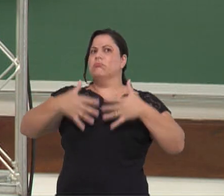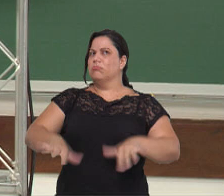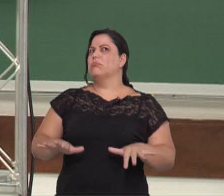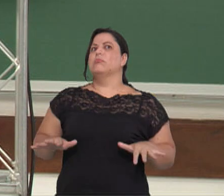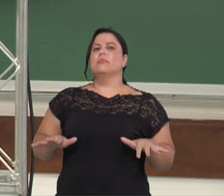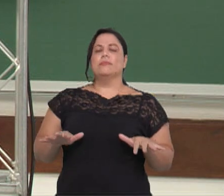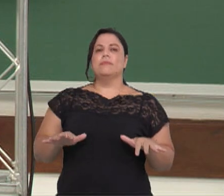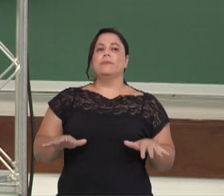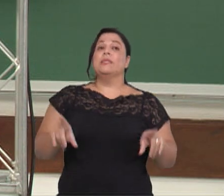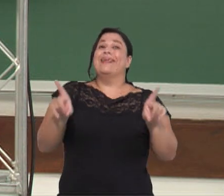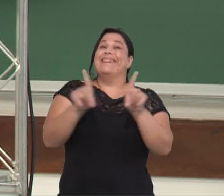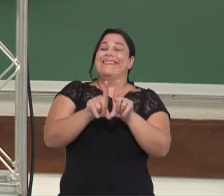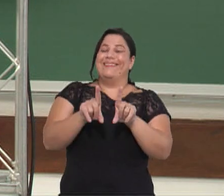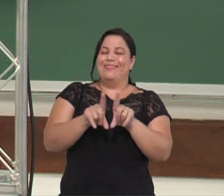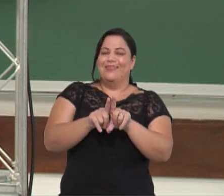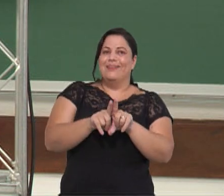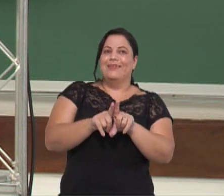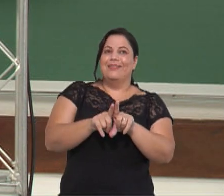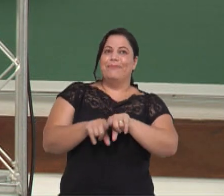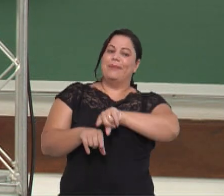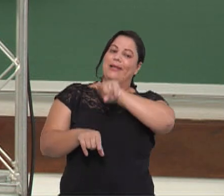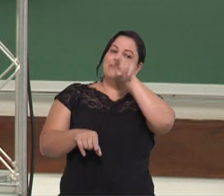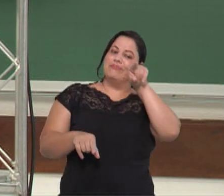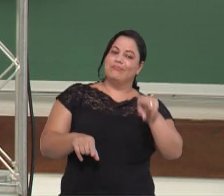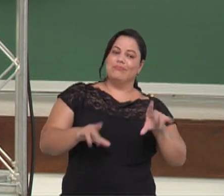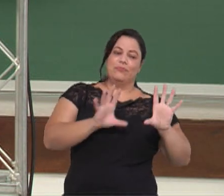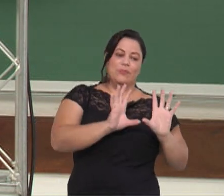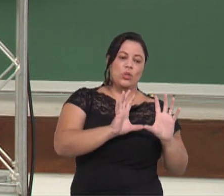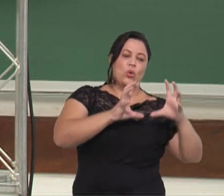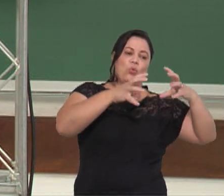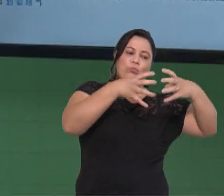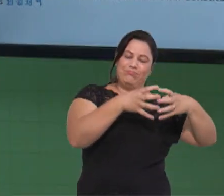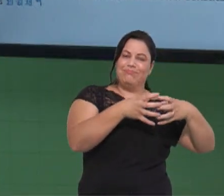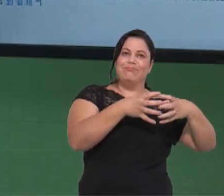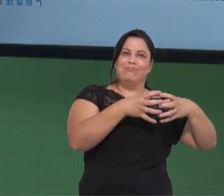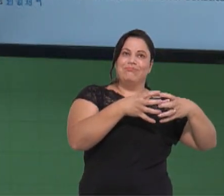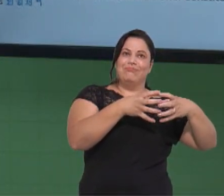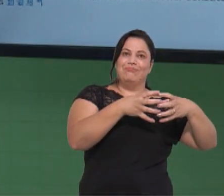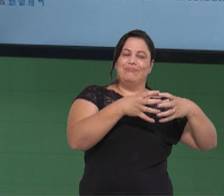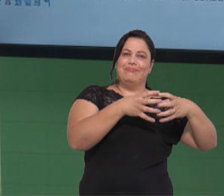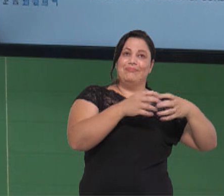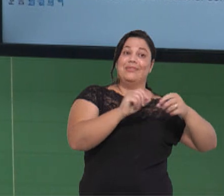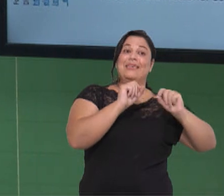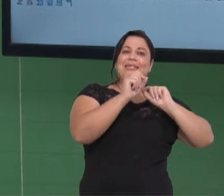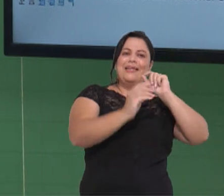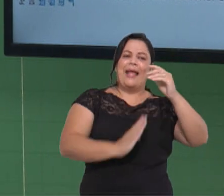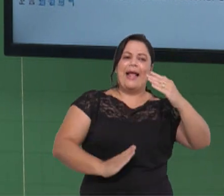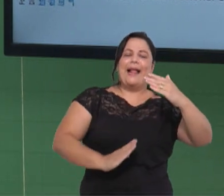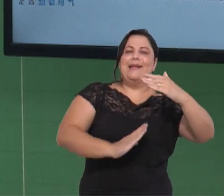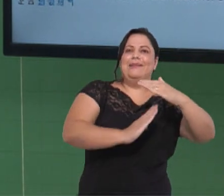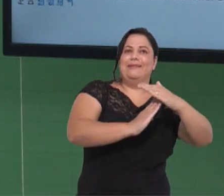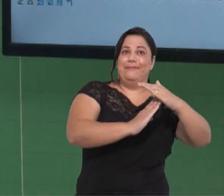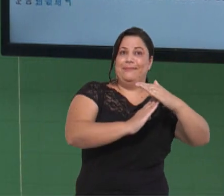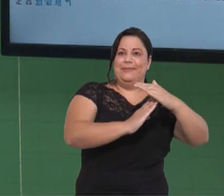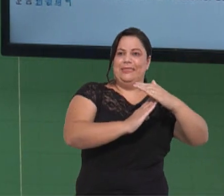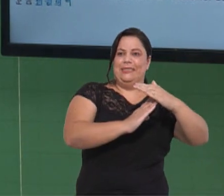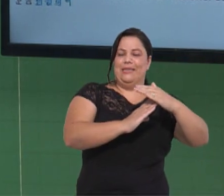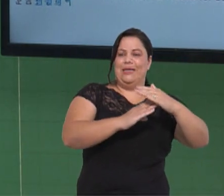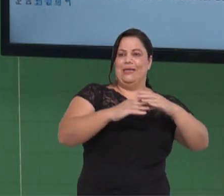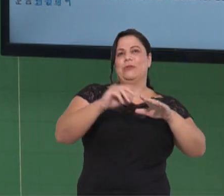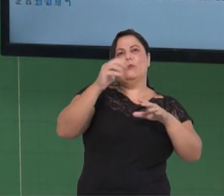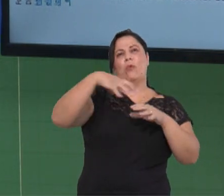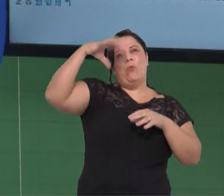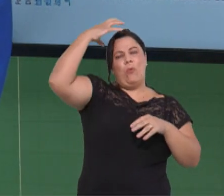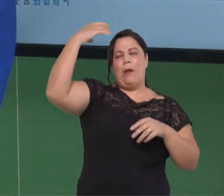tenho uma Assembleia Nacional Constituinte que quer limitar os poderes do rei e acabar